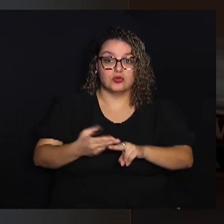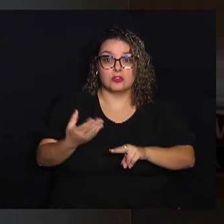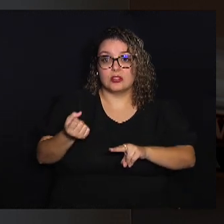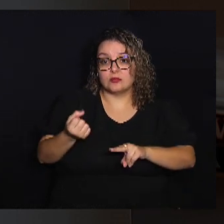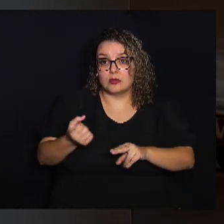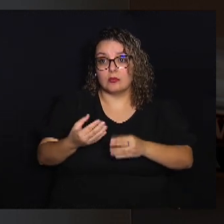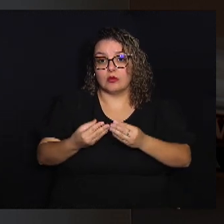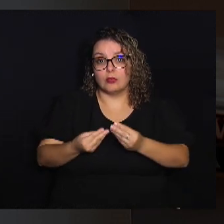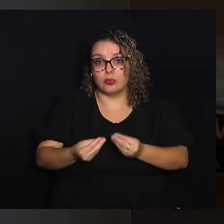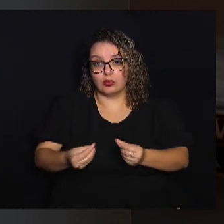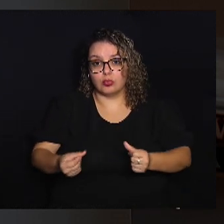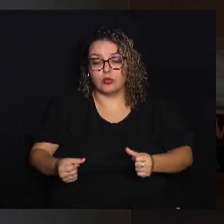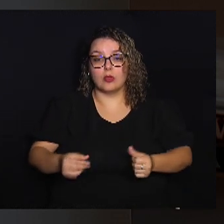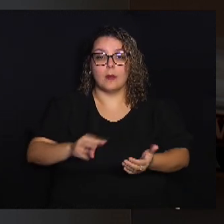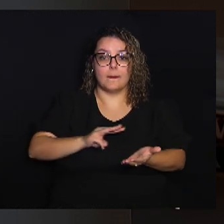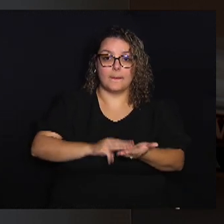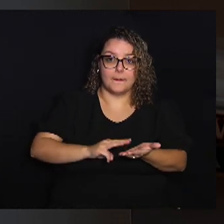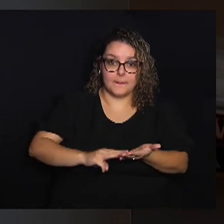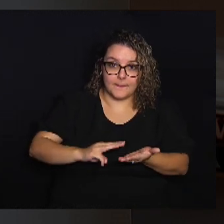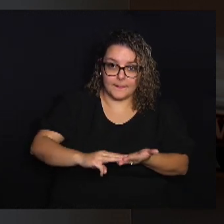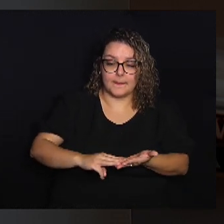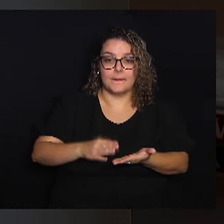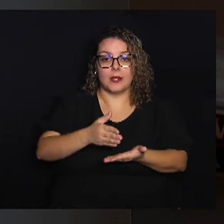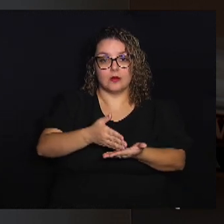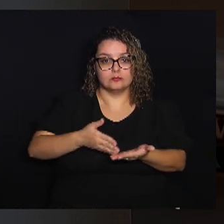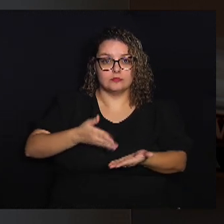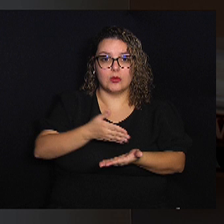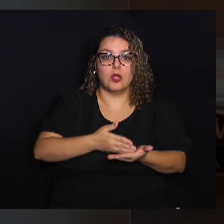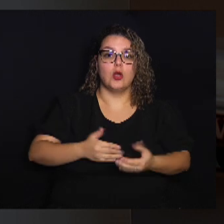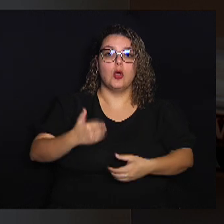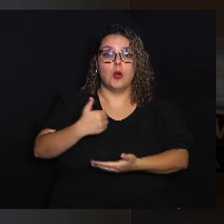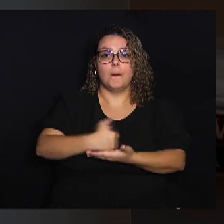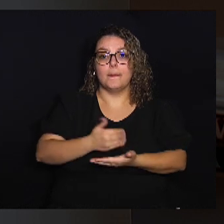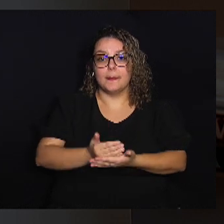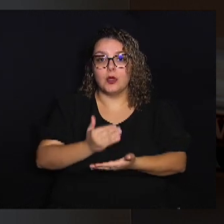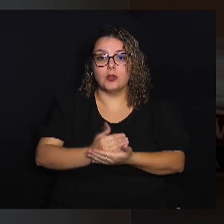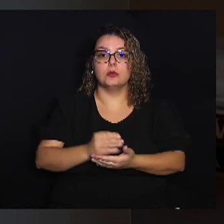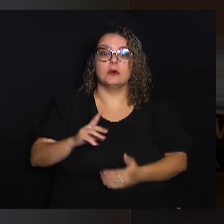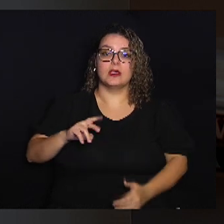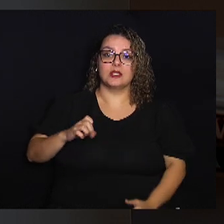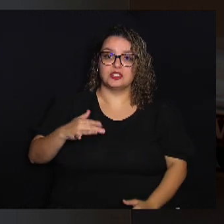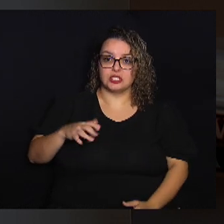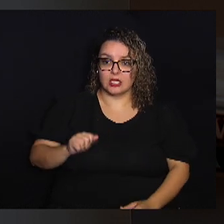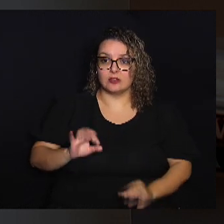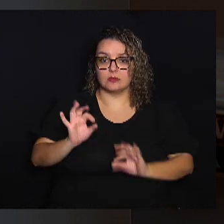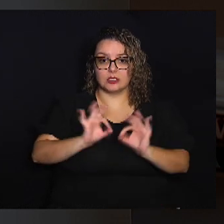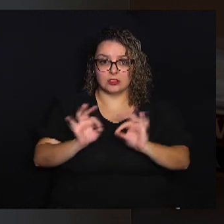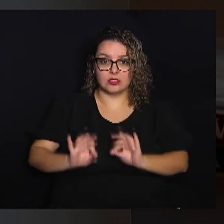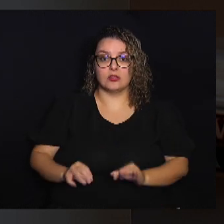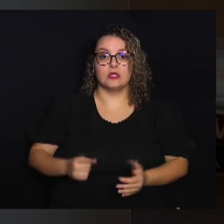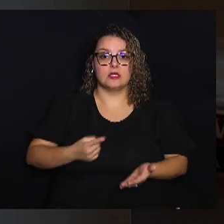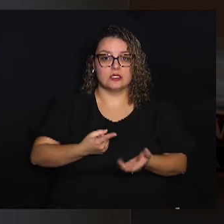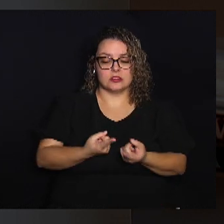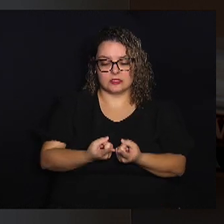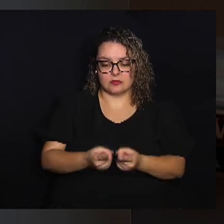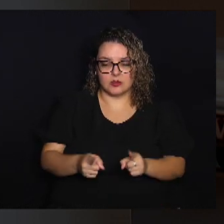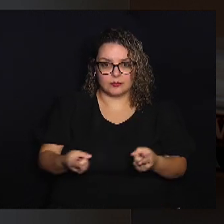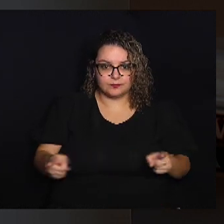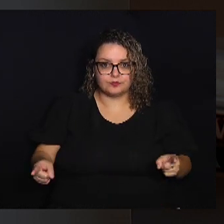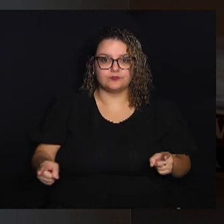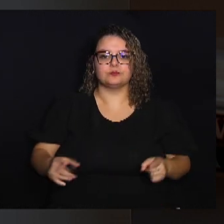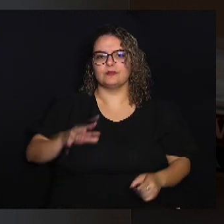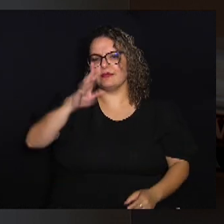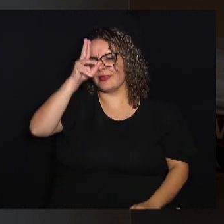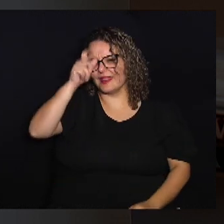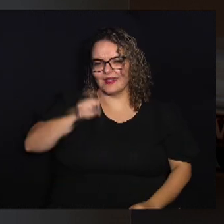tem também massa de pastel já cortada, bolo recheado e confeitado, 4 quilos, espeto de carne, frango, linguiça,